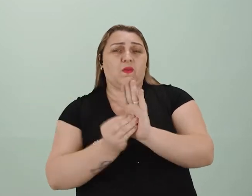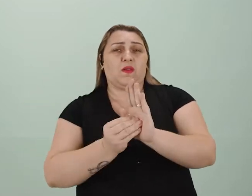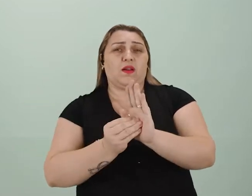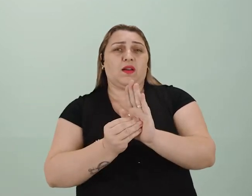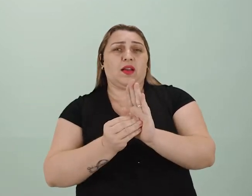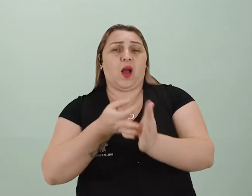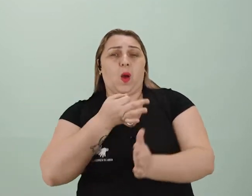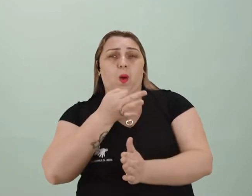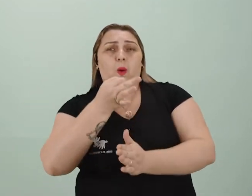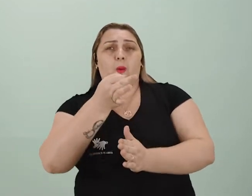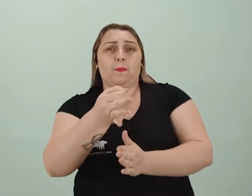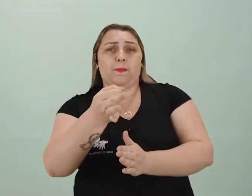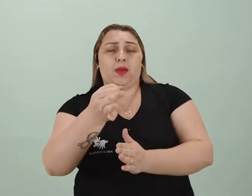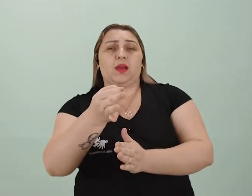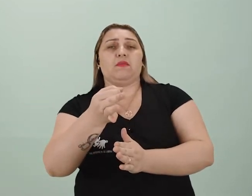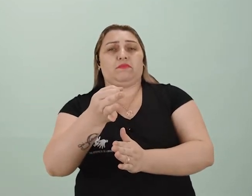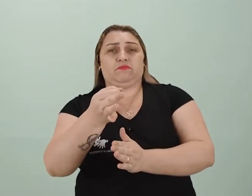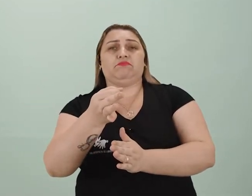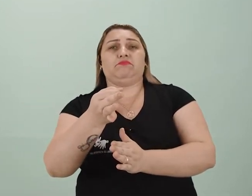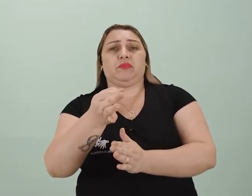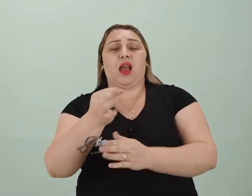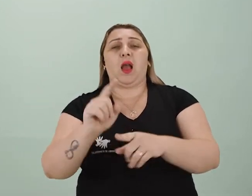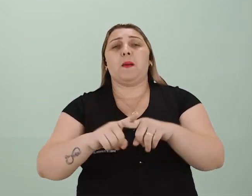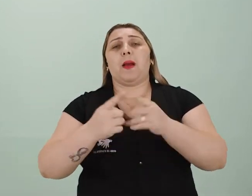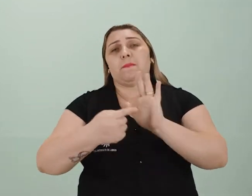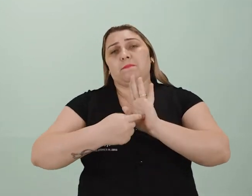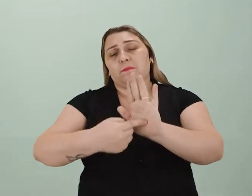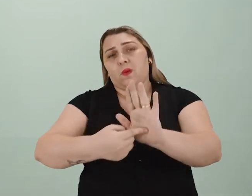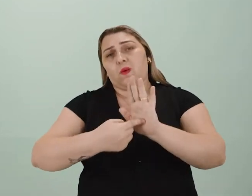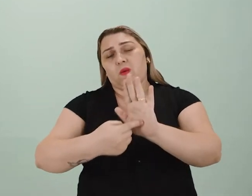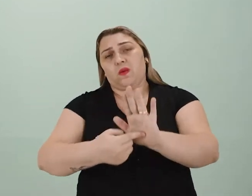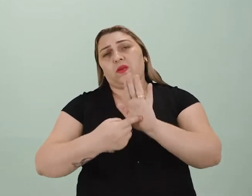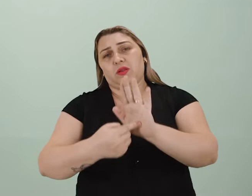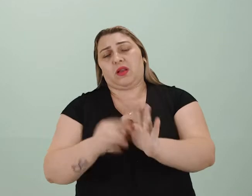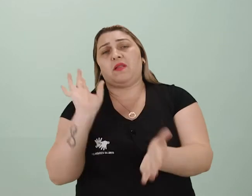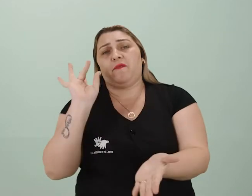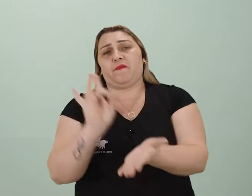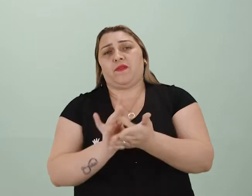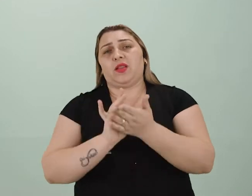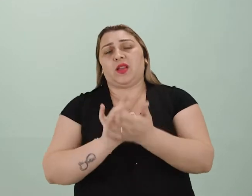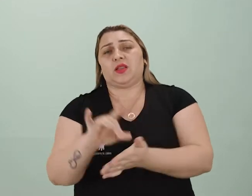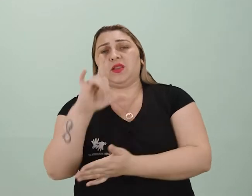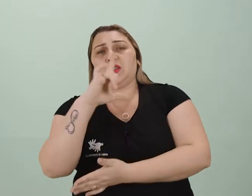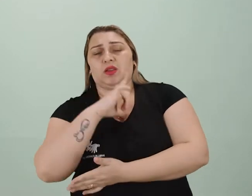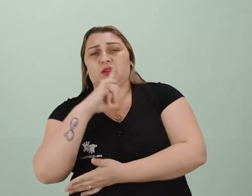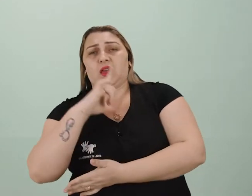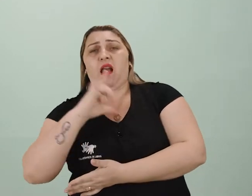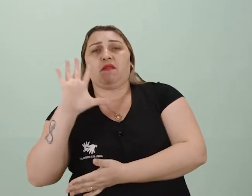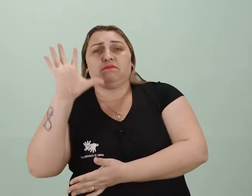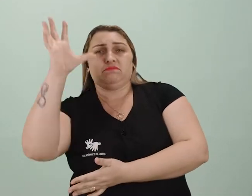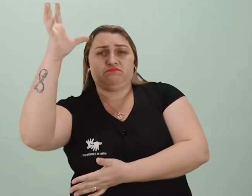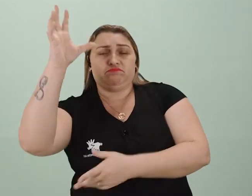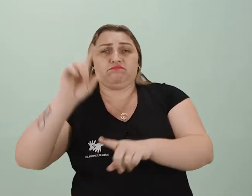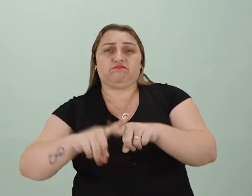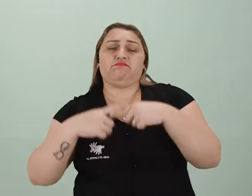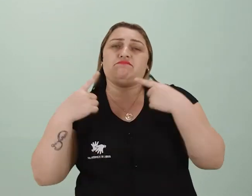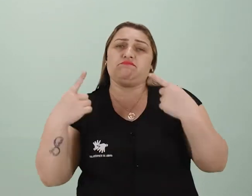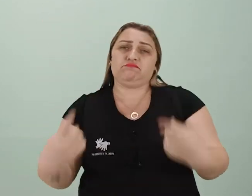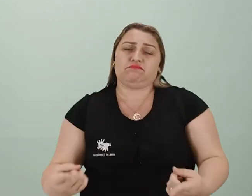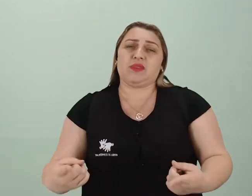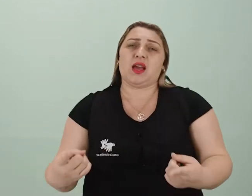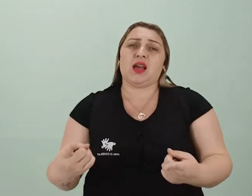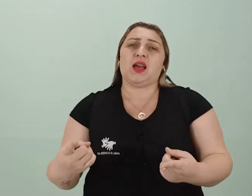visão pessoal em relação ao fato, mas mostrando como eles na realidade tinham acontecido, mas de uma forma